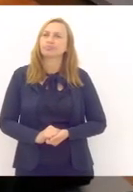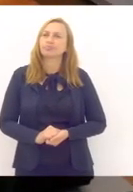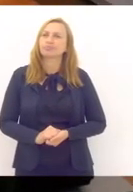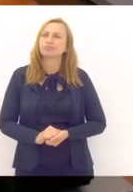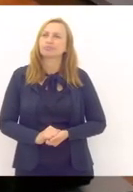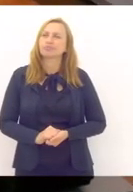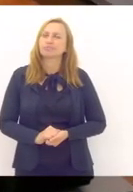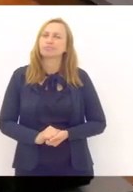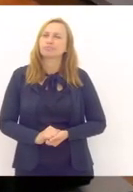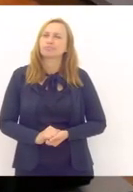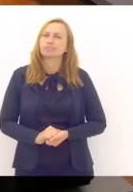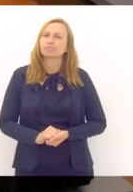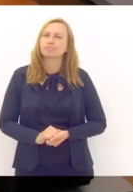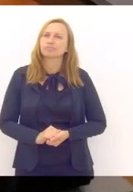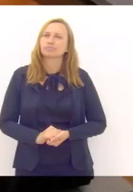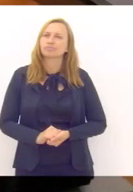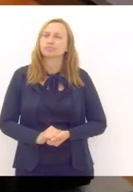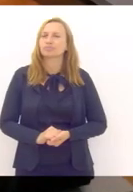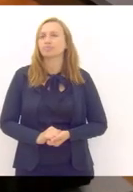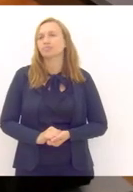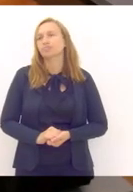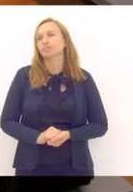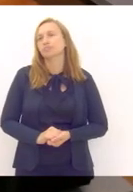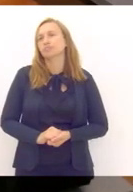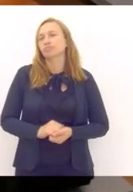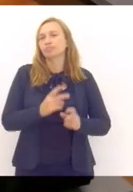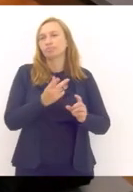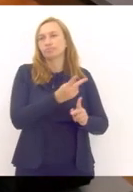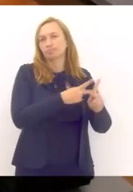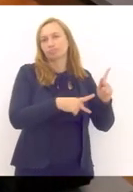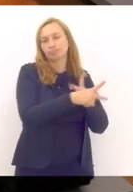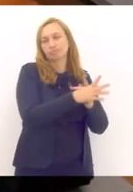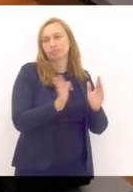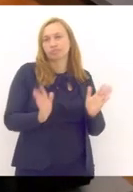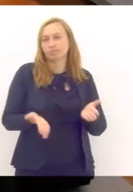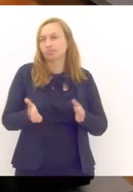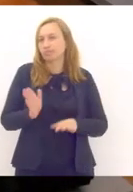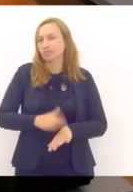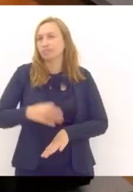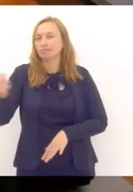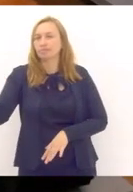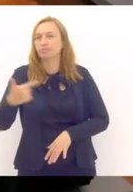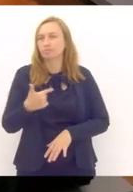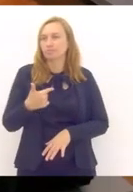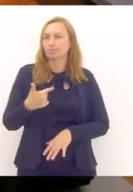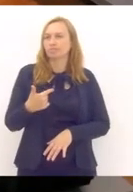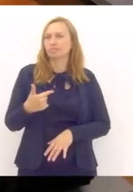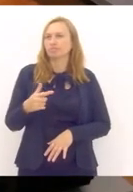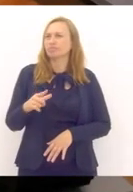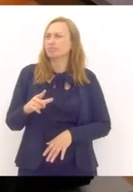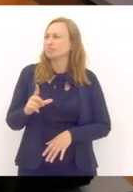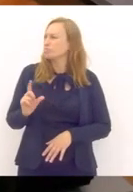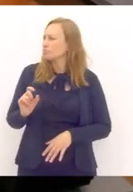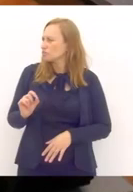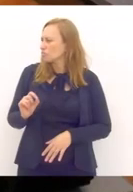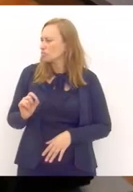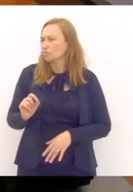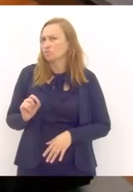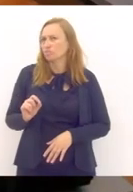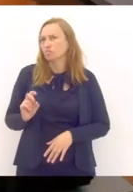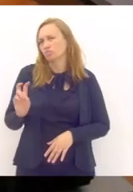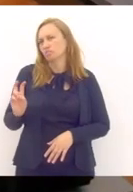A gente nem é, tá nem de longe é o maior, por exemplo. O Rio Previdência hoje tem muito mais do que eu. Quanto é que está com 5? 10%.